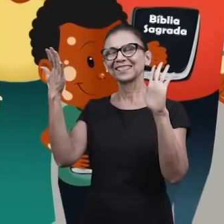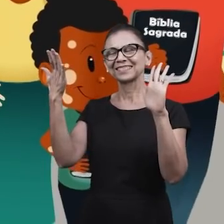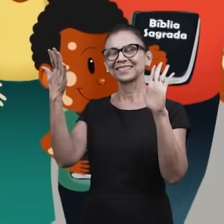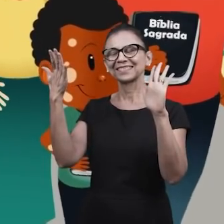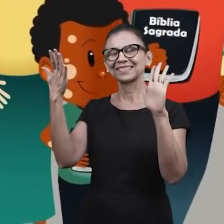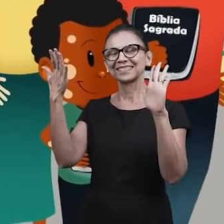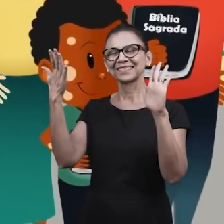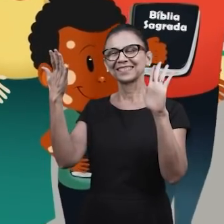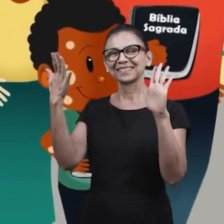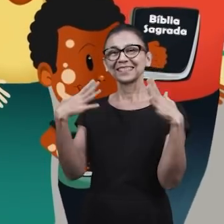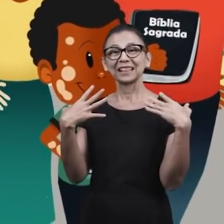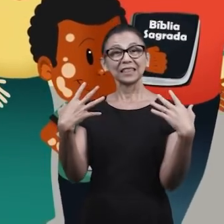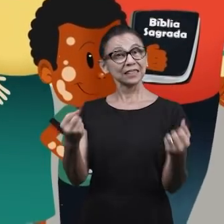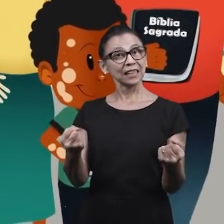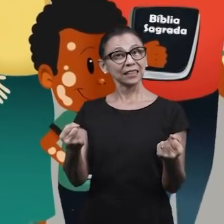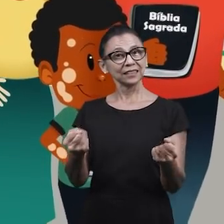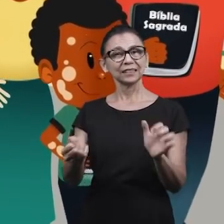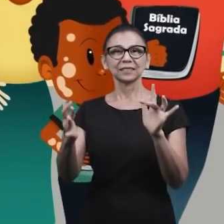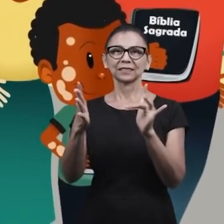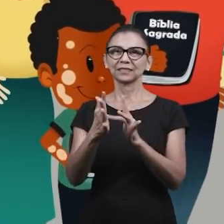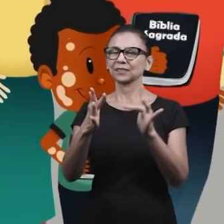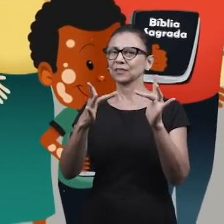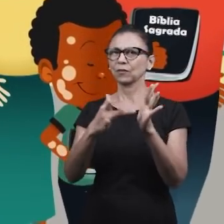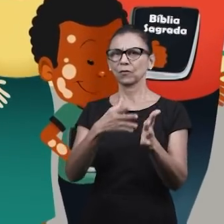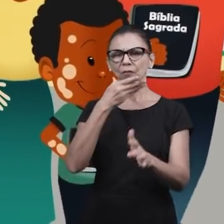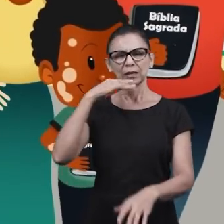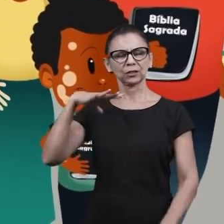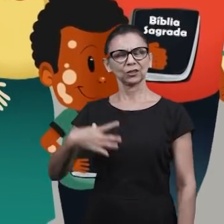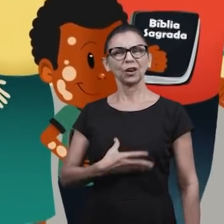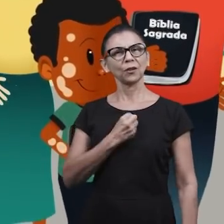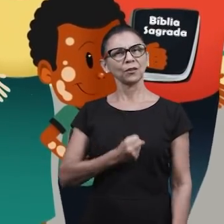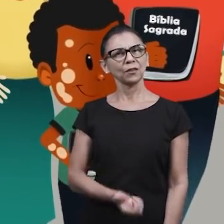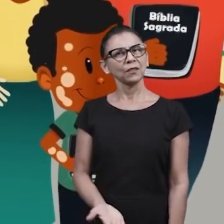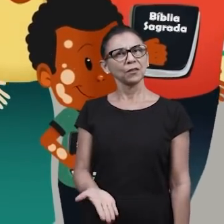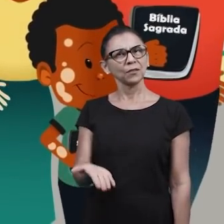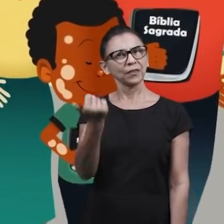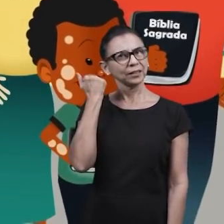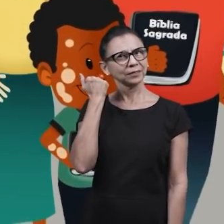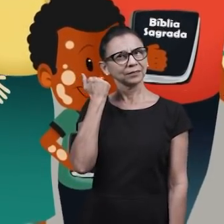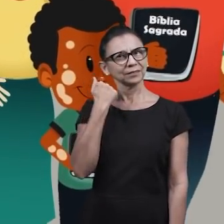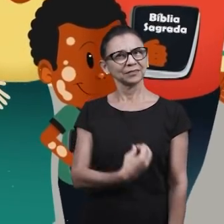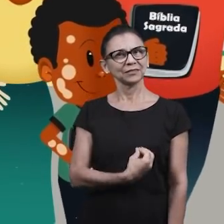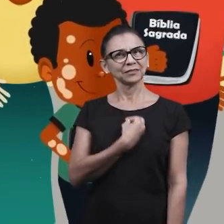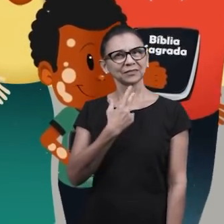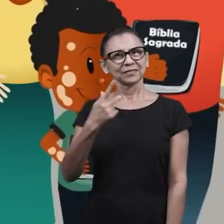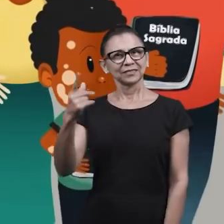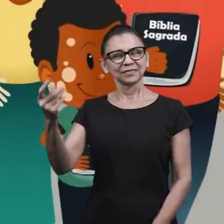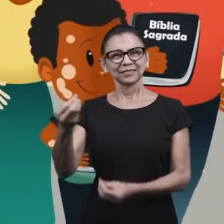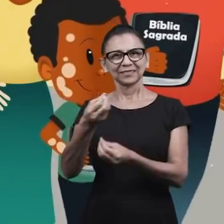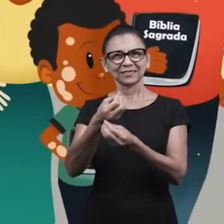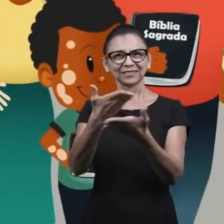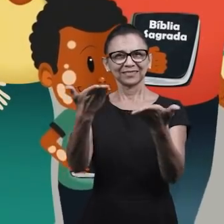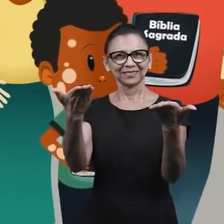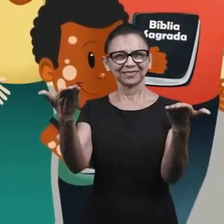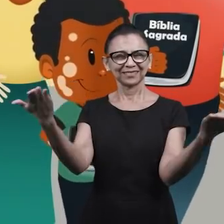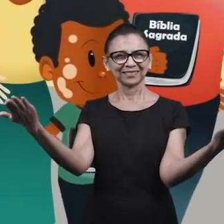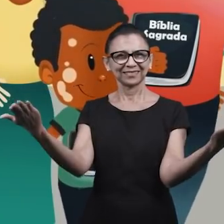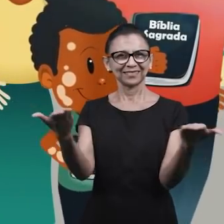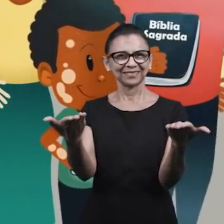te louvar, por tantas maravilhas, por sempre me amar. Tua obra em minha